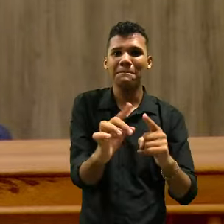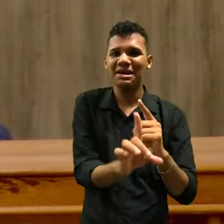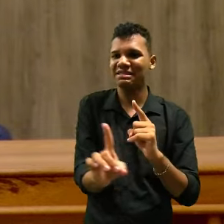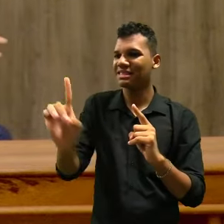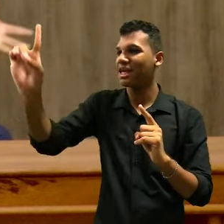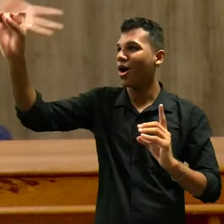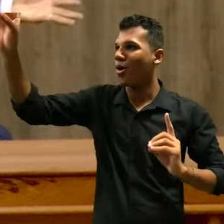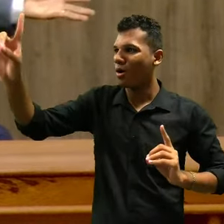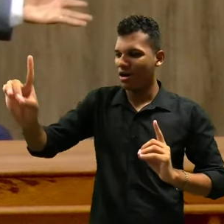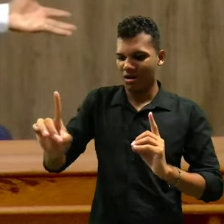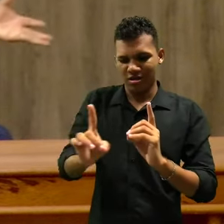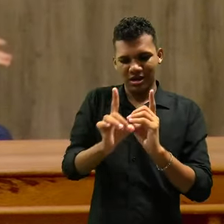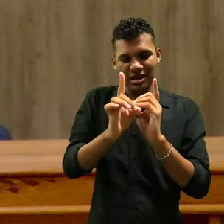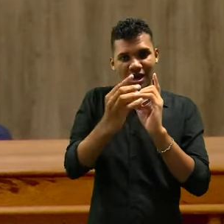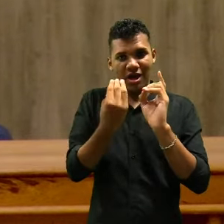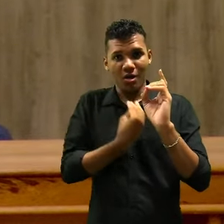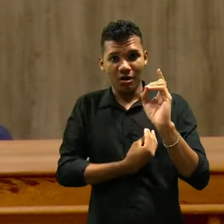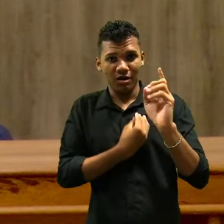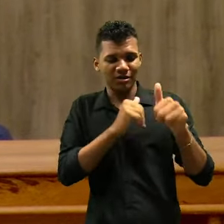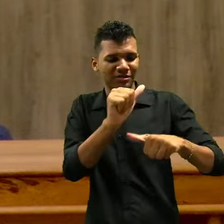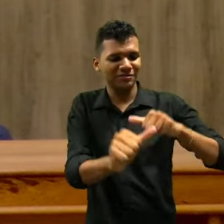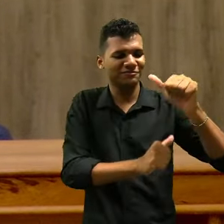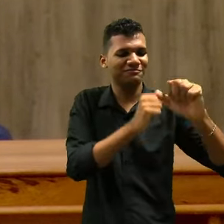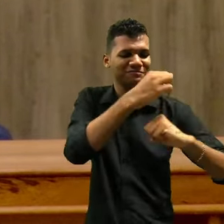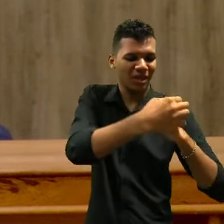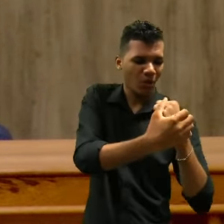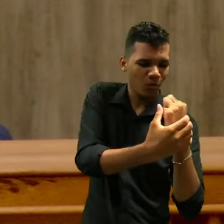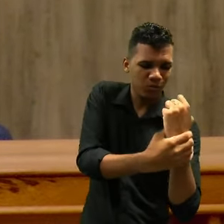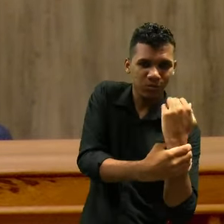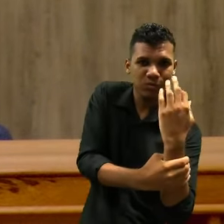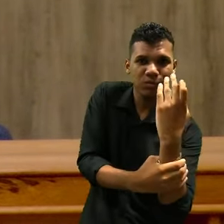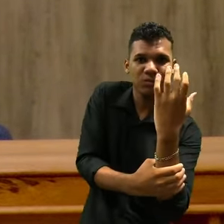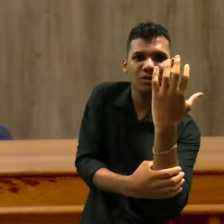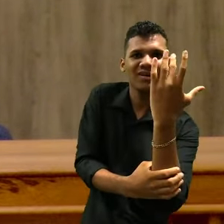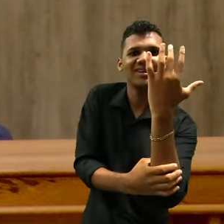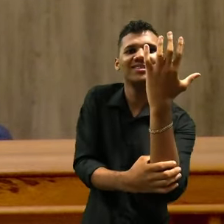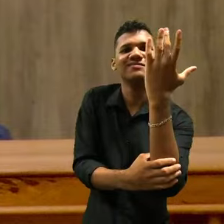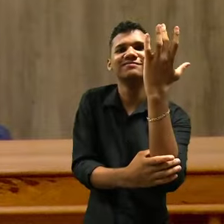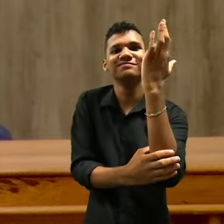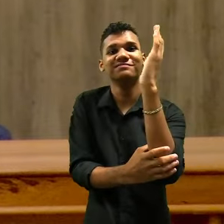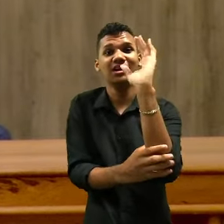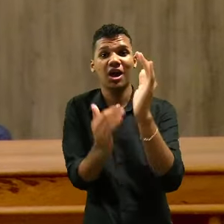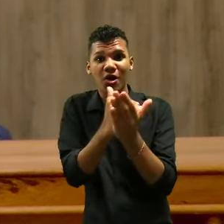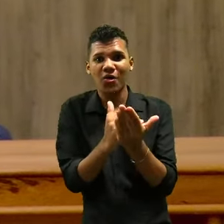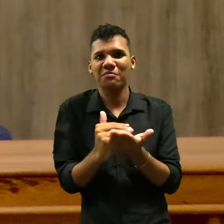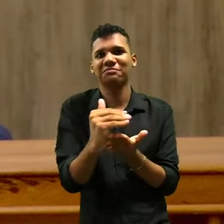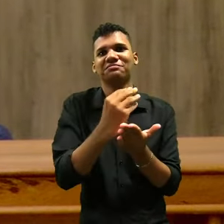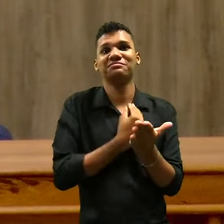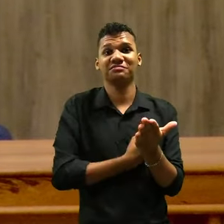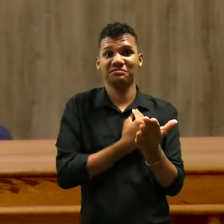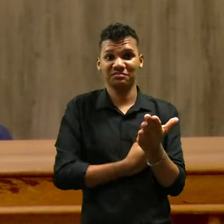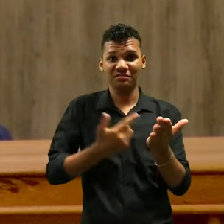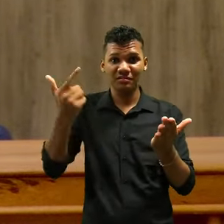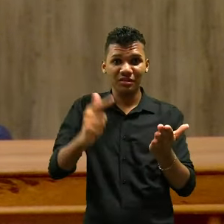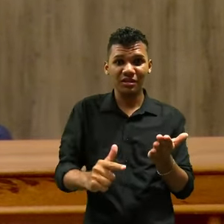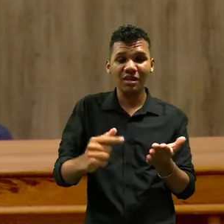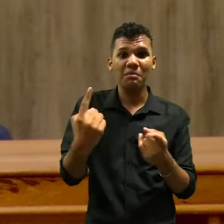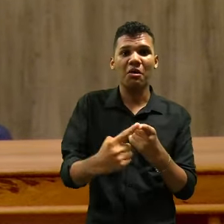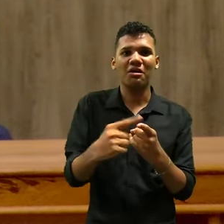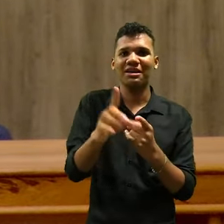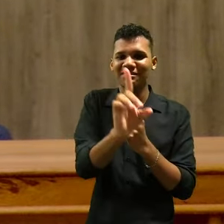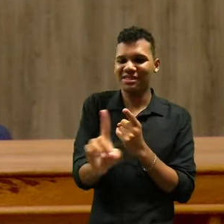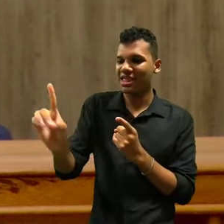mas Ao Cheiro das Águas eu vi minha vida rest na hora que a água